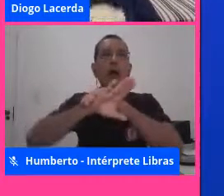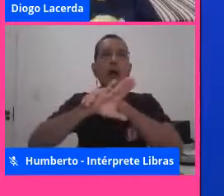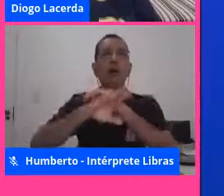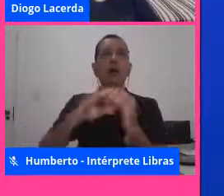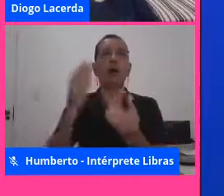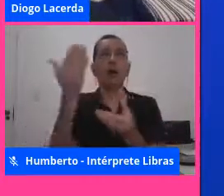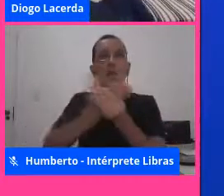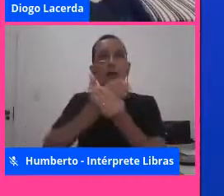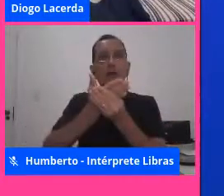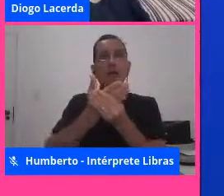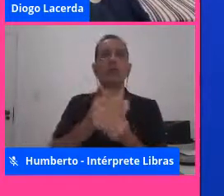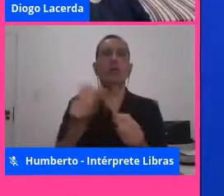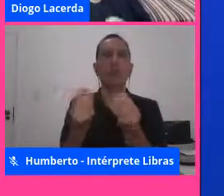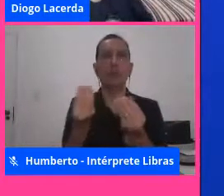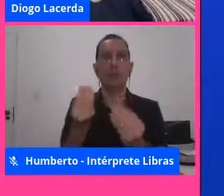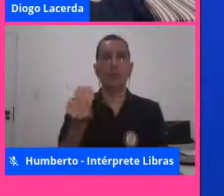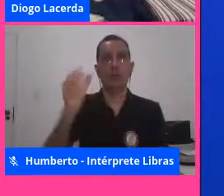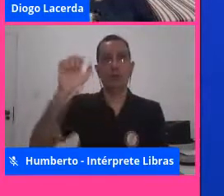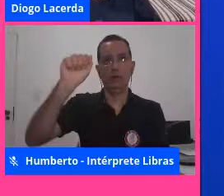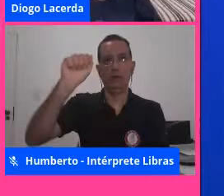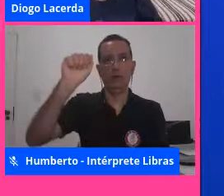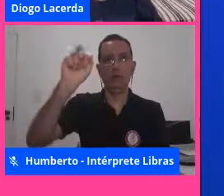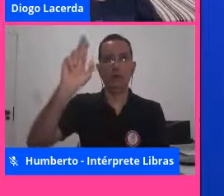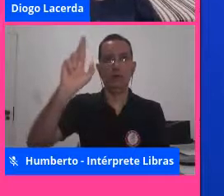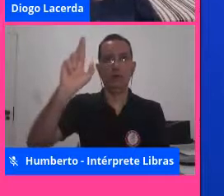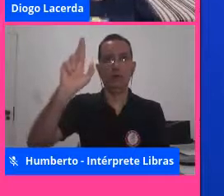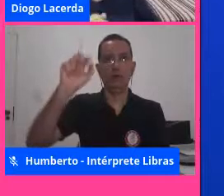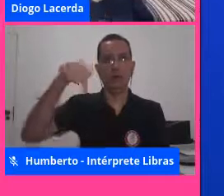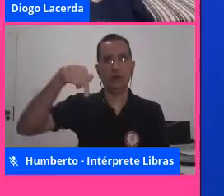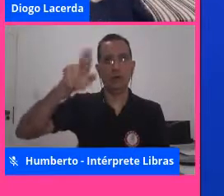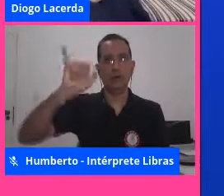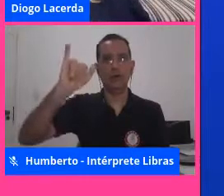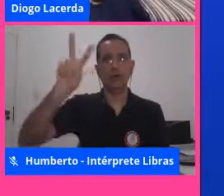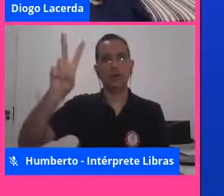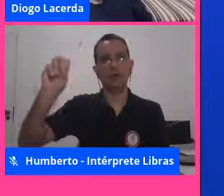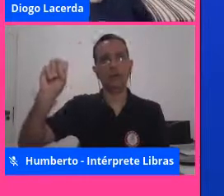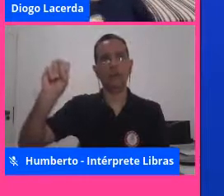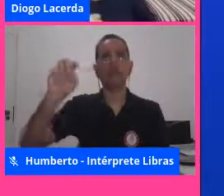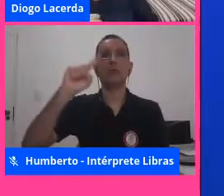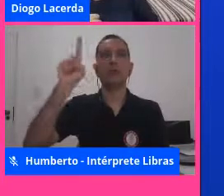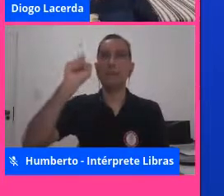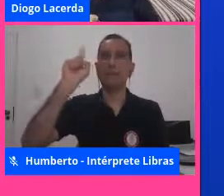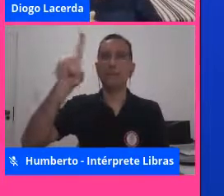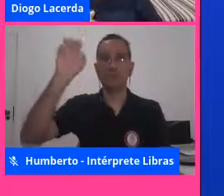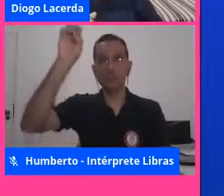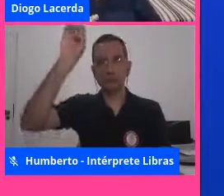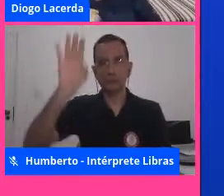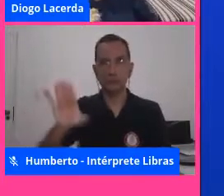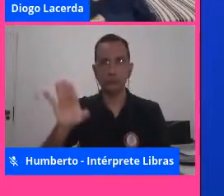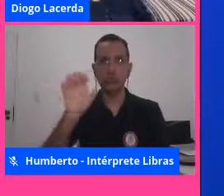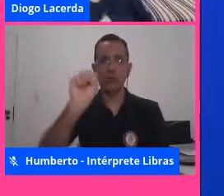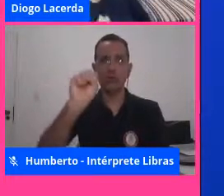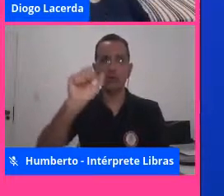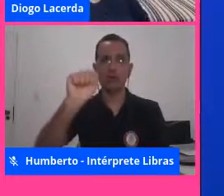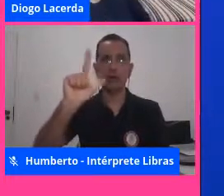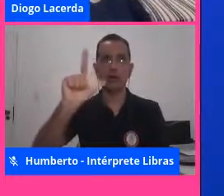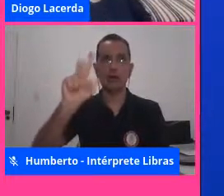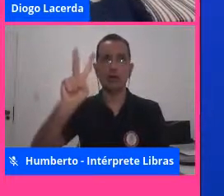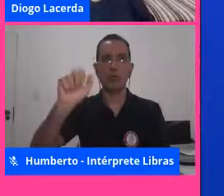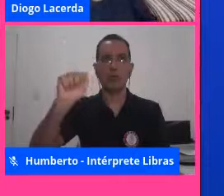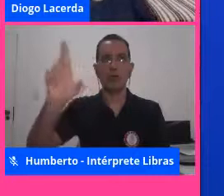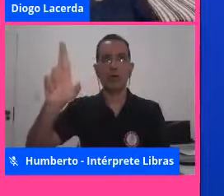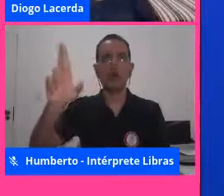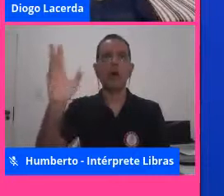em arquivo, clicar, salvar como. Como eu disse, a extensão de